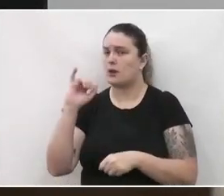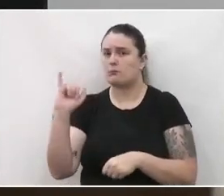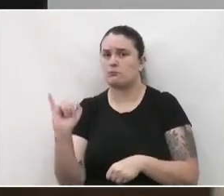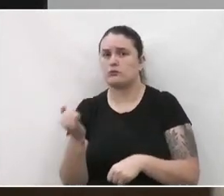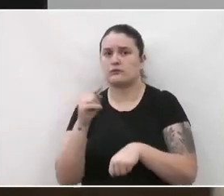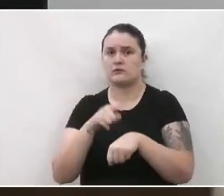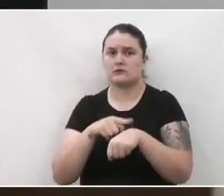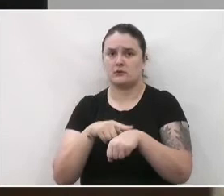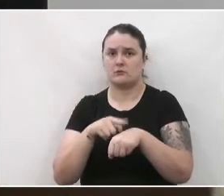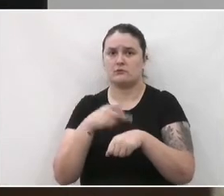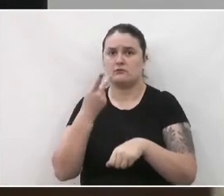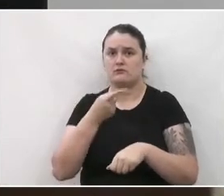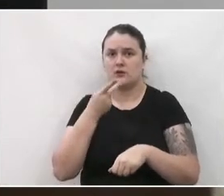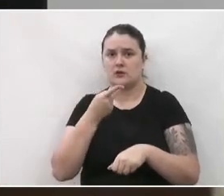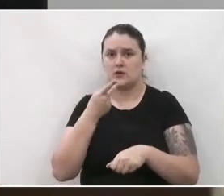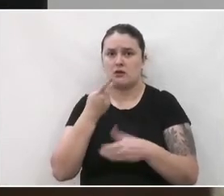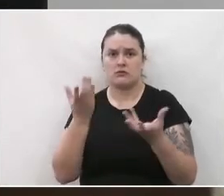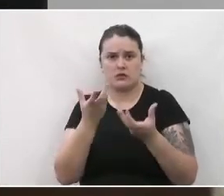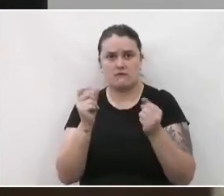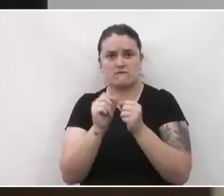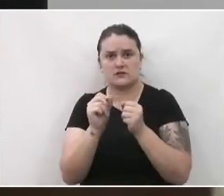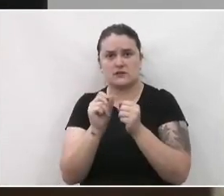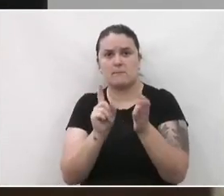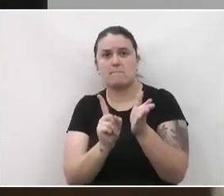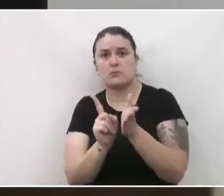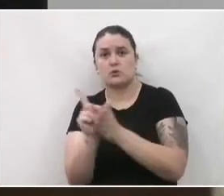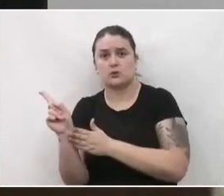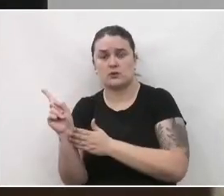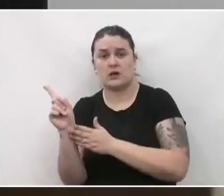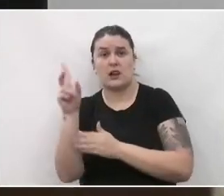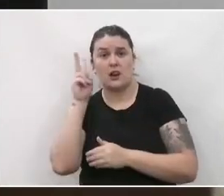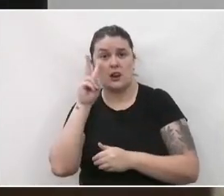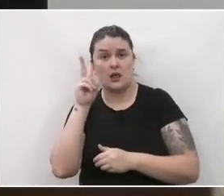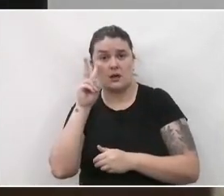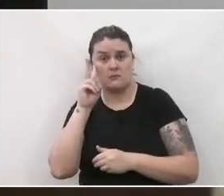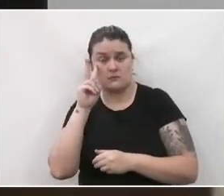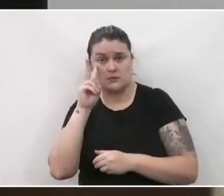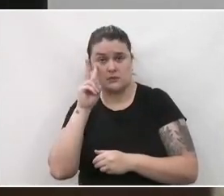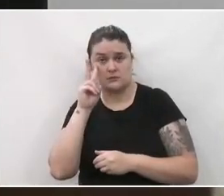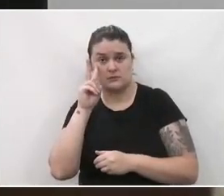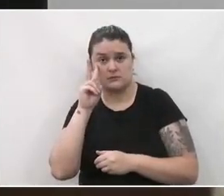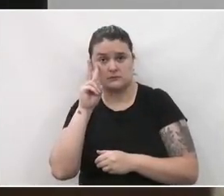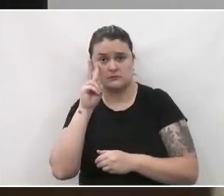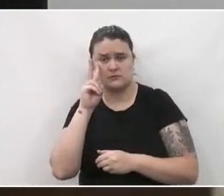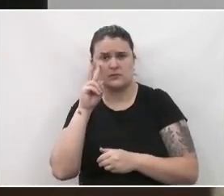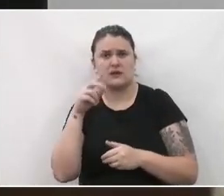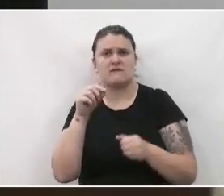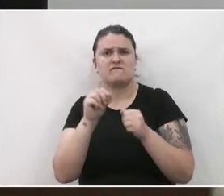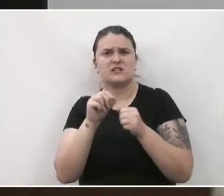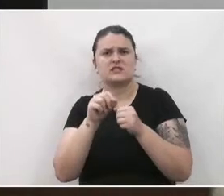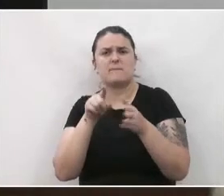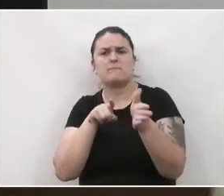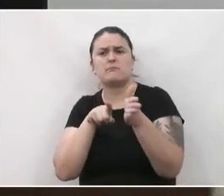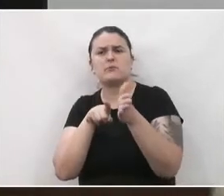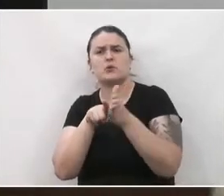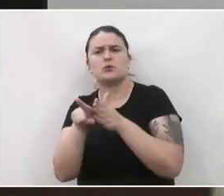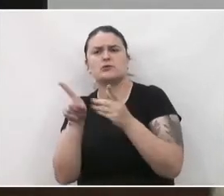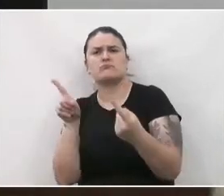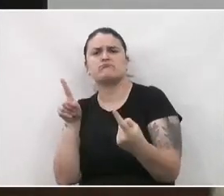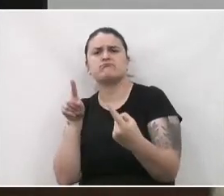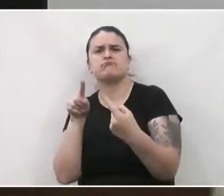vereadores, caso queiram fazer alguma pergunta, mas lembrando a todos, ser bem objetivo e não procurar